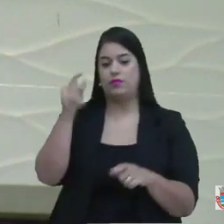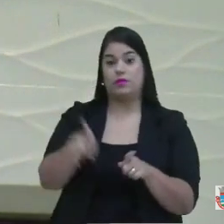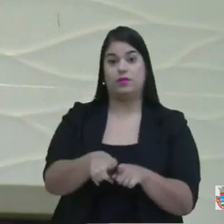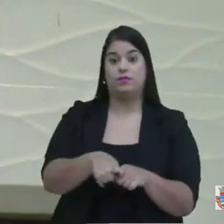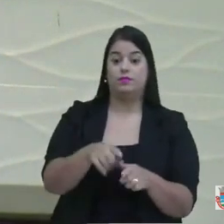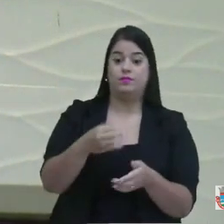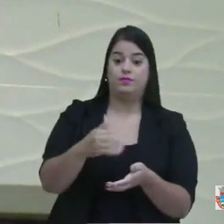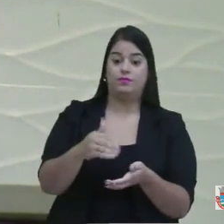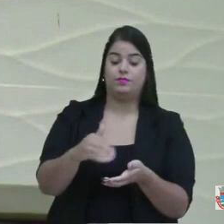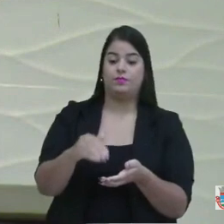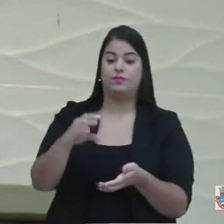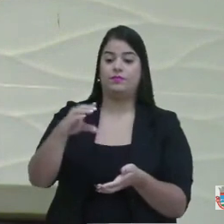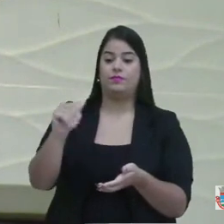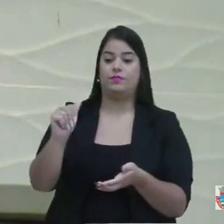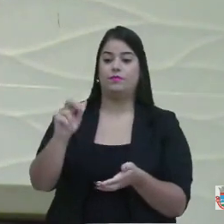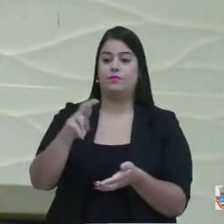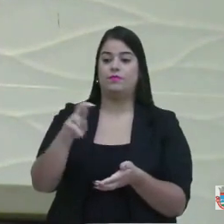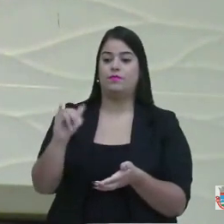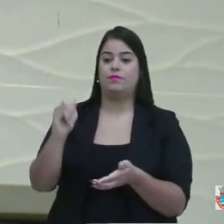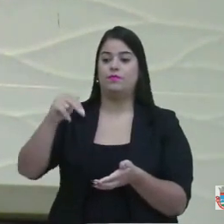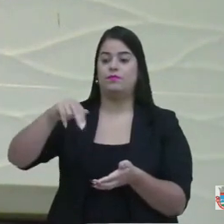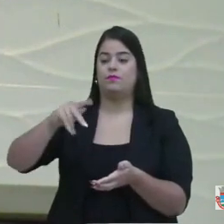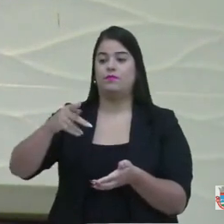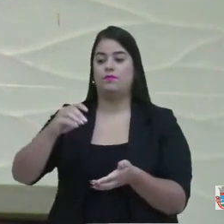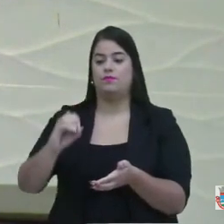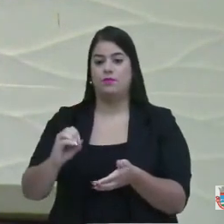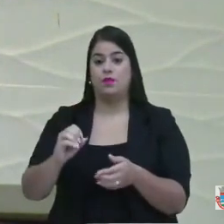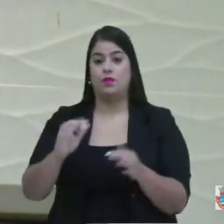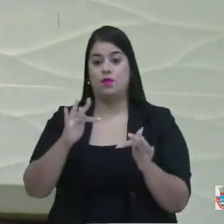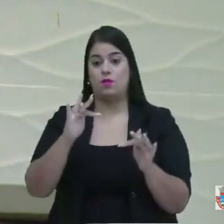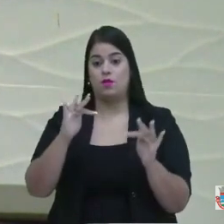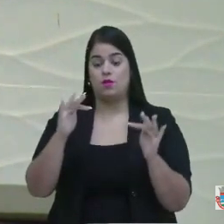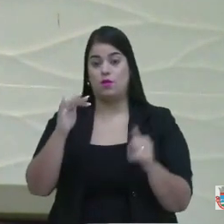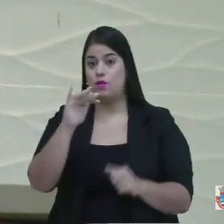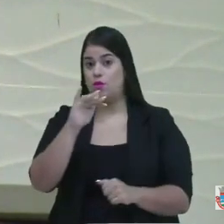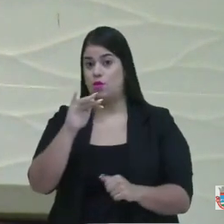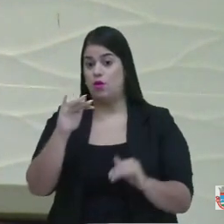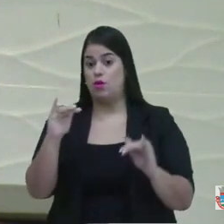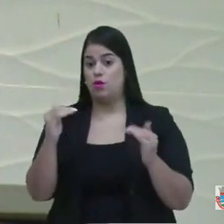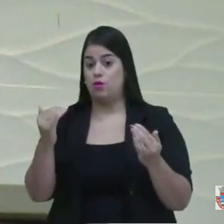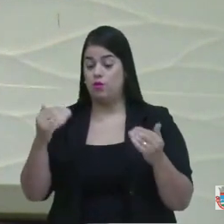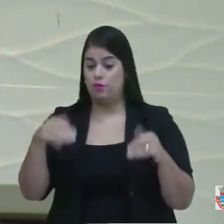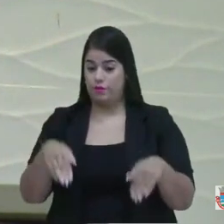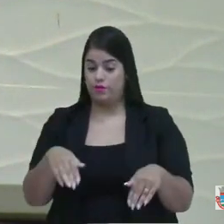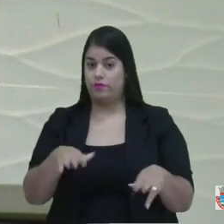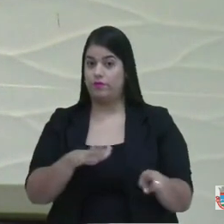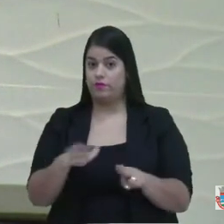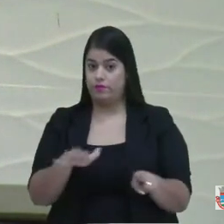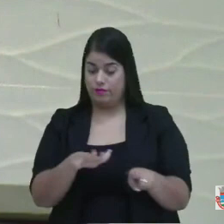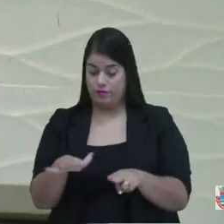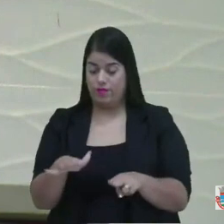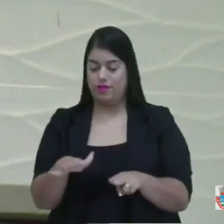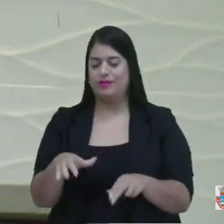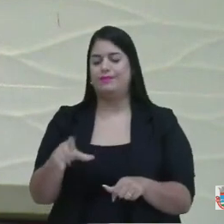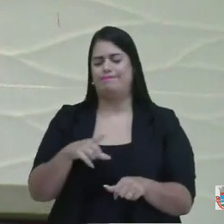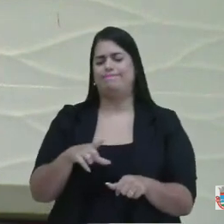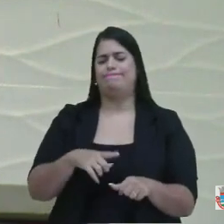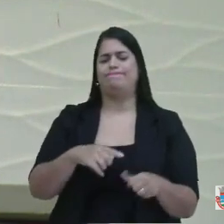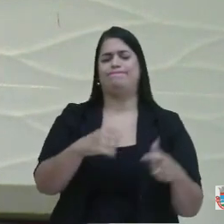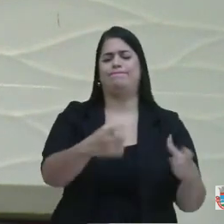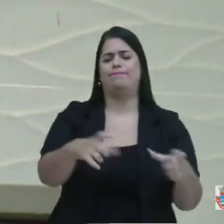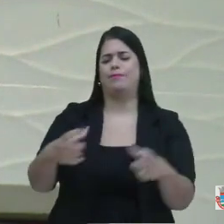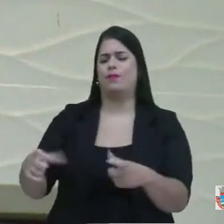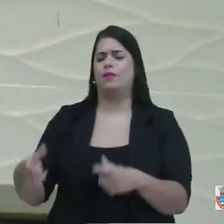lá no final de semana, e graças a Deus, nós fizemos ali naquela estrada. E tem outros cantos para fazer, também